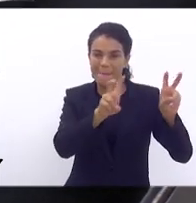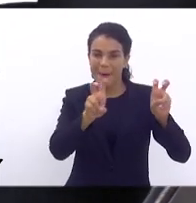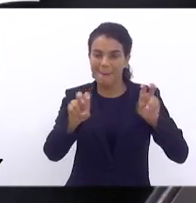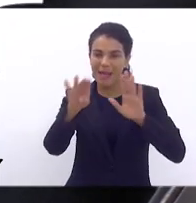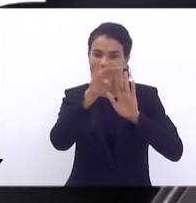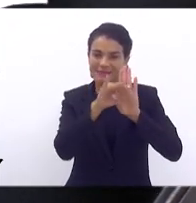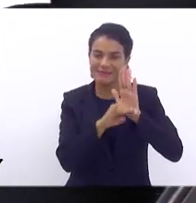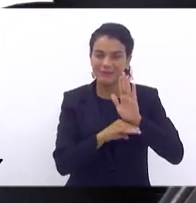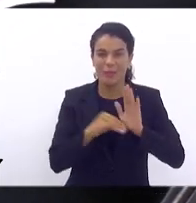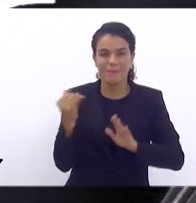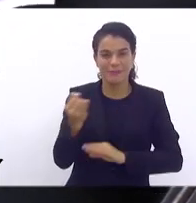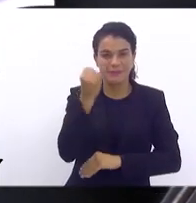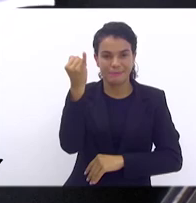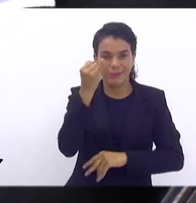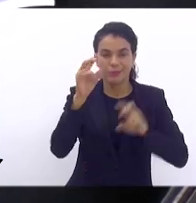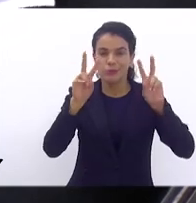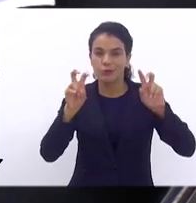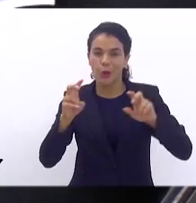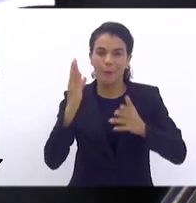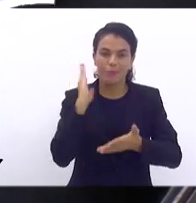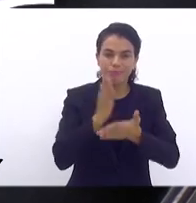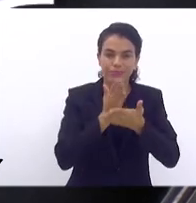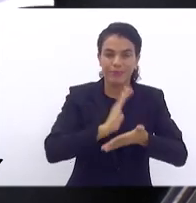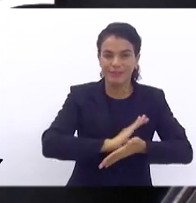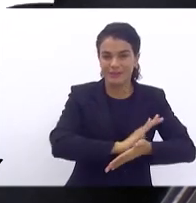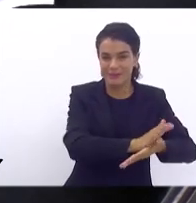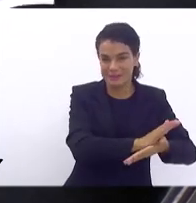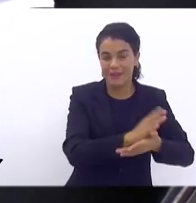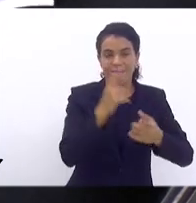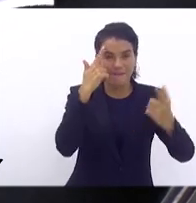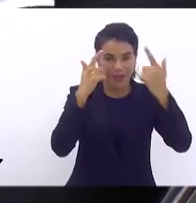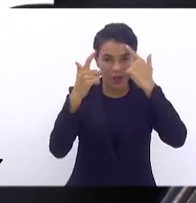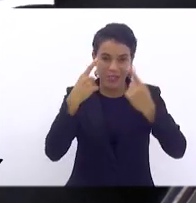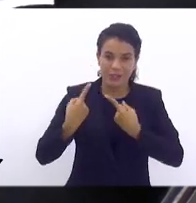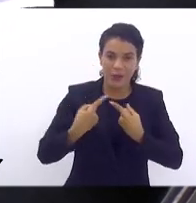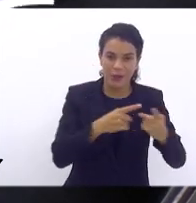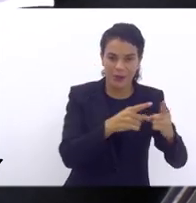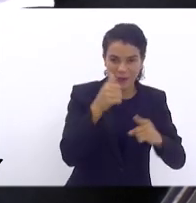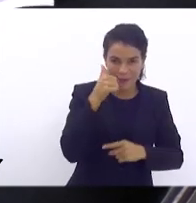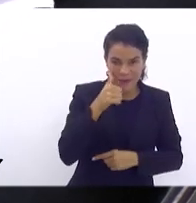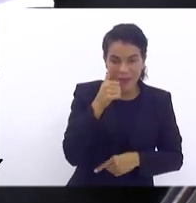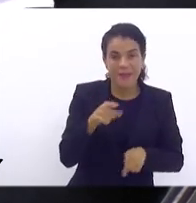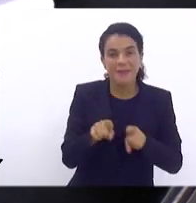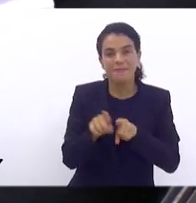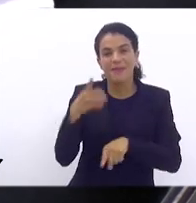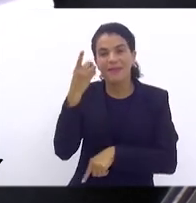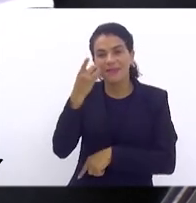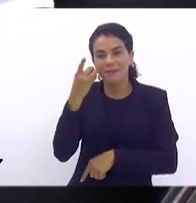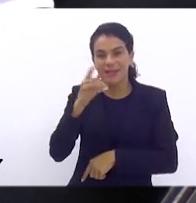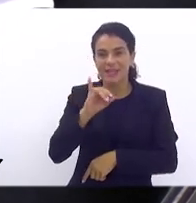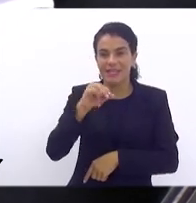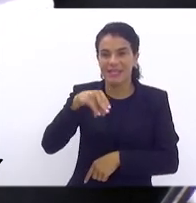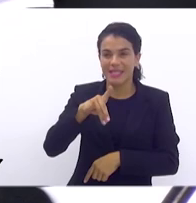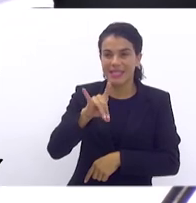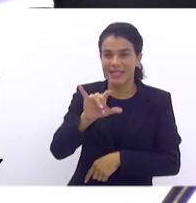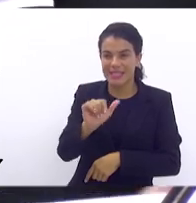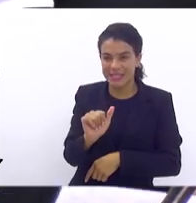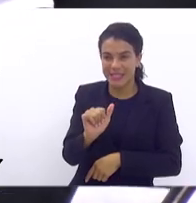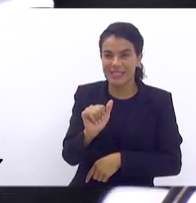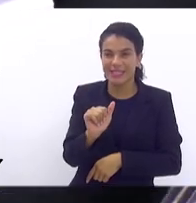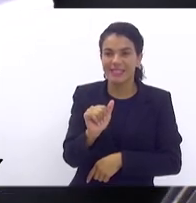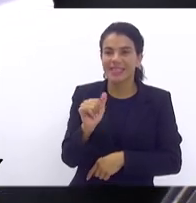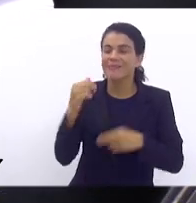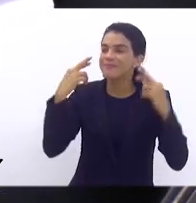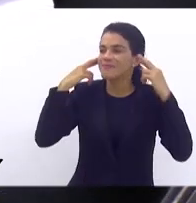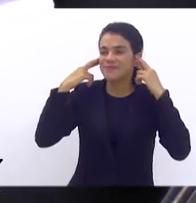redução das discriminações sobre tudo das violências contra as mulheres a deputada Ingrid armelão ainda não tive oportunidade de